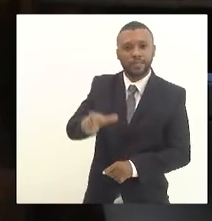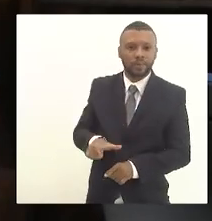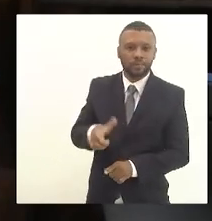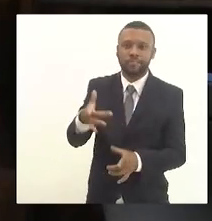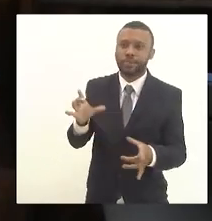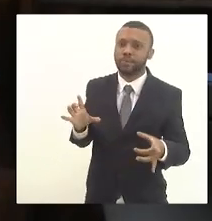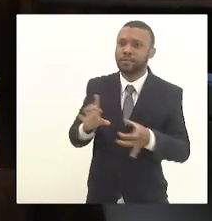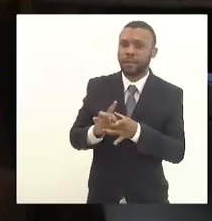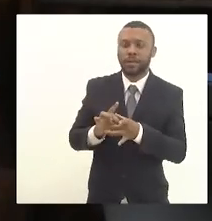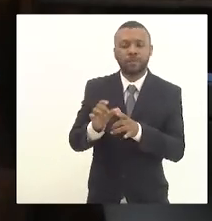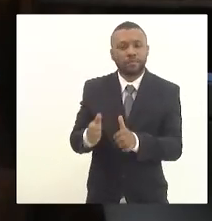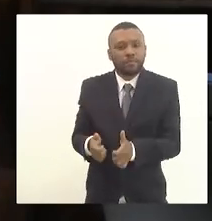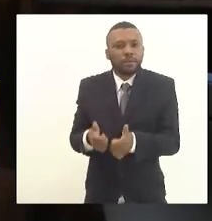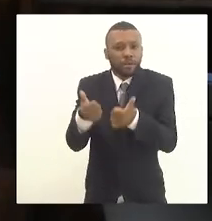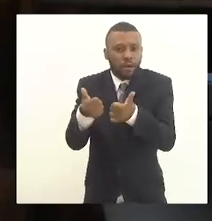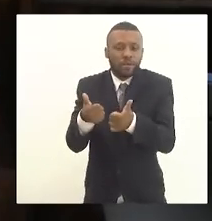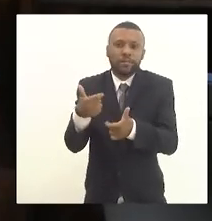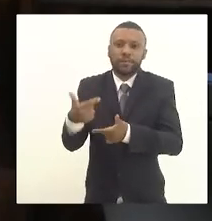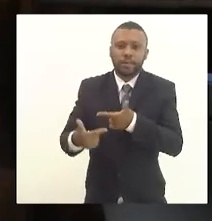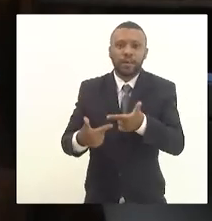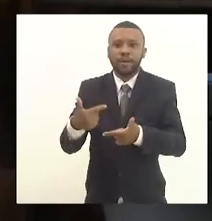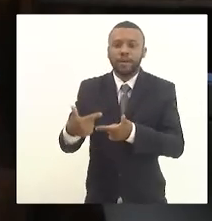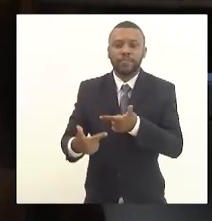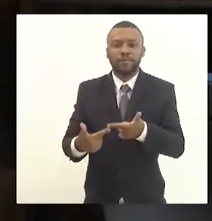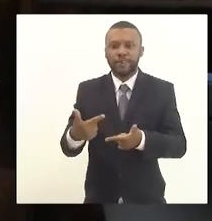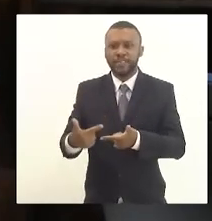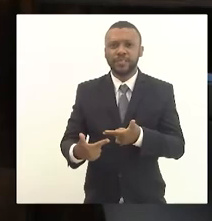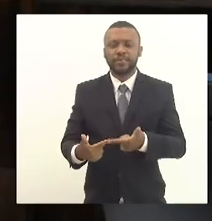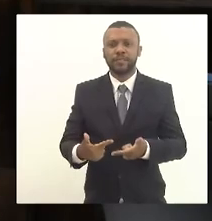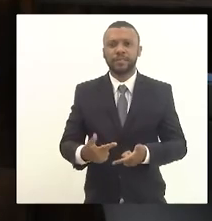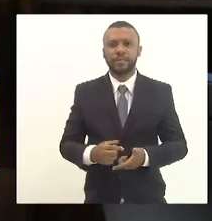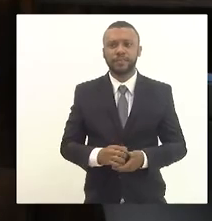à melhoria dos seus serviços. É isso, deputado.